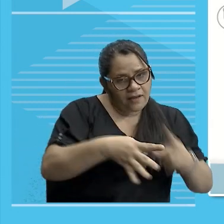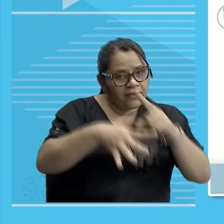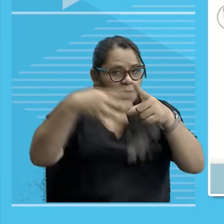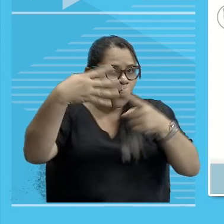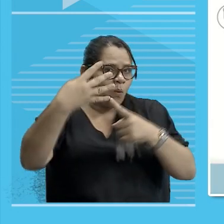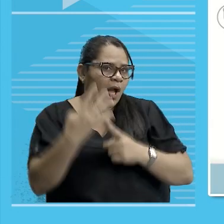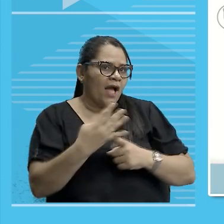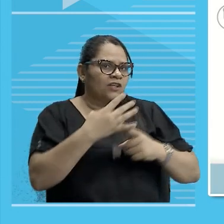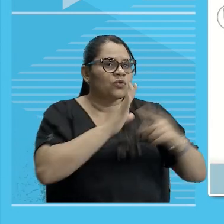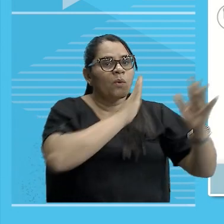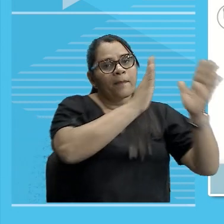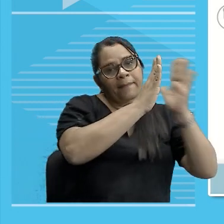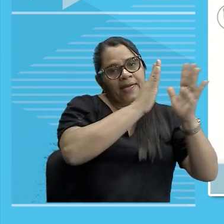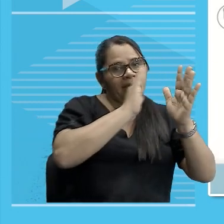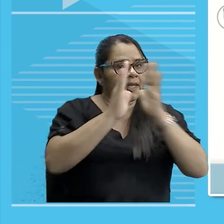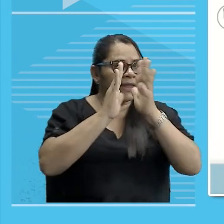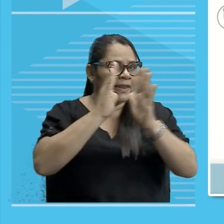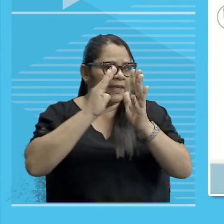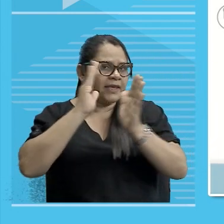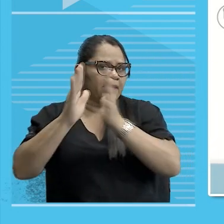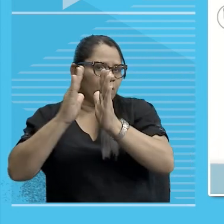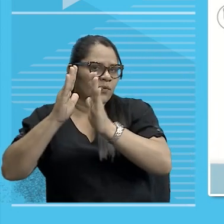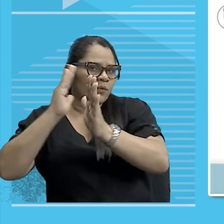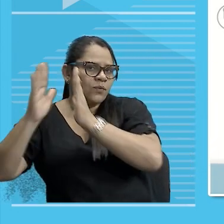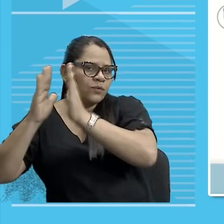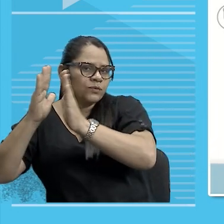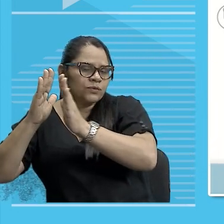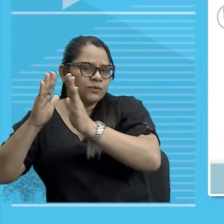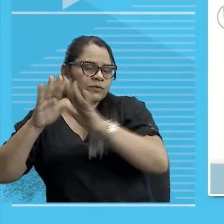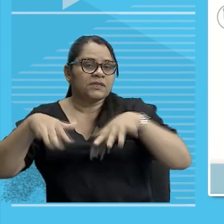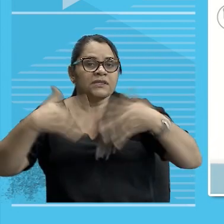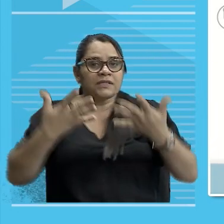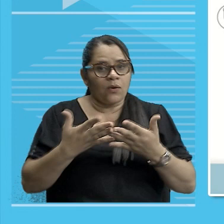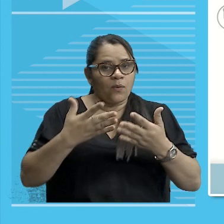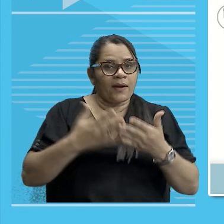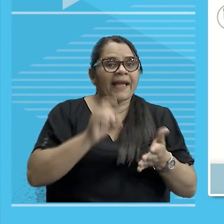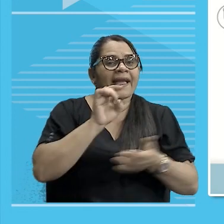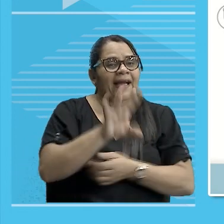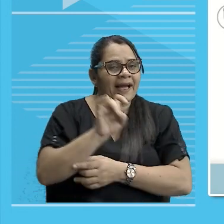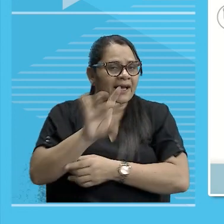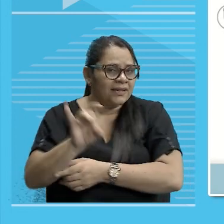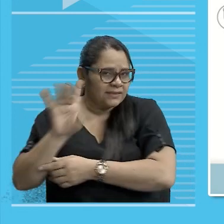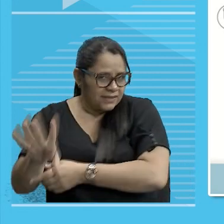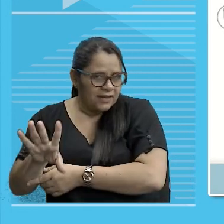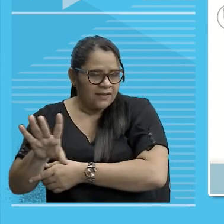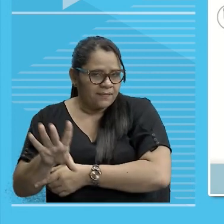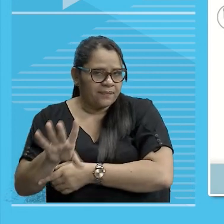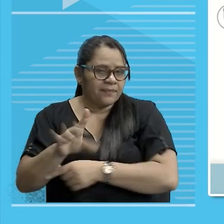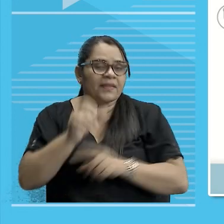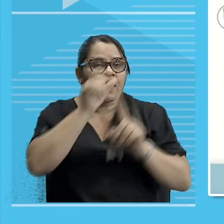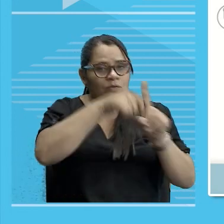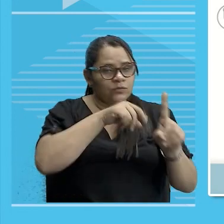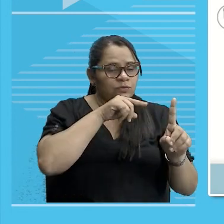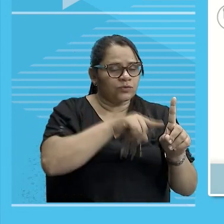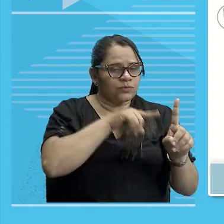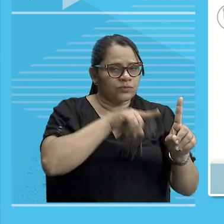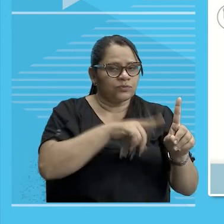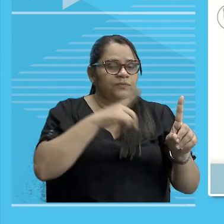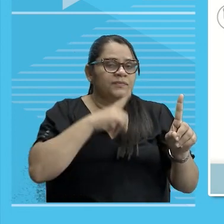por isso que eu quero que vocês prestem atenção cada autor tem